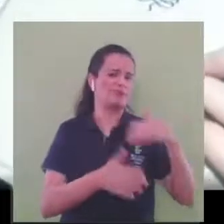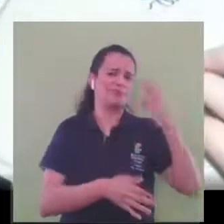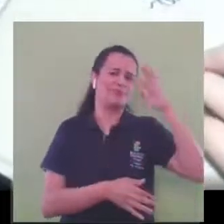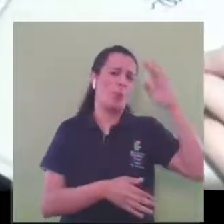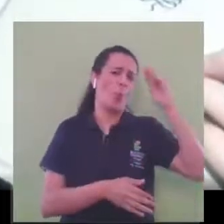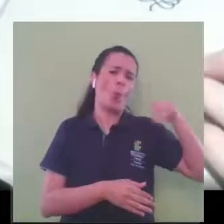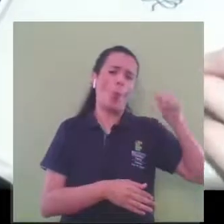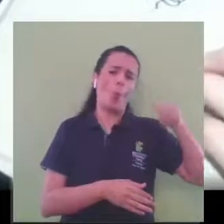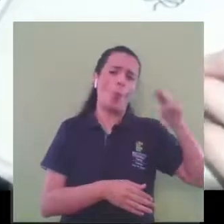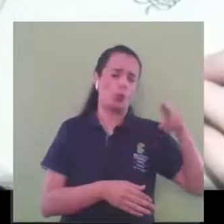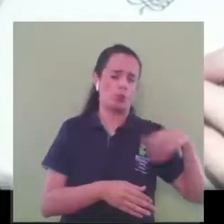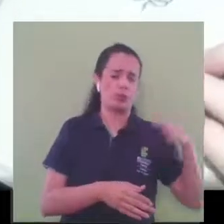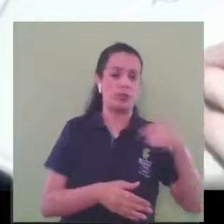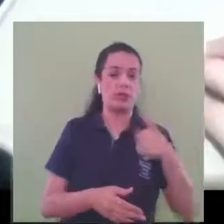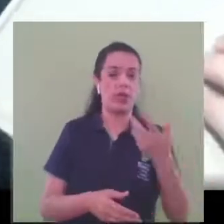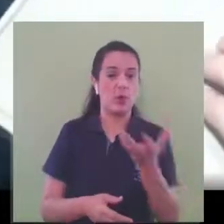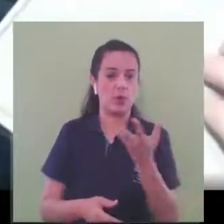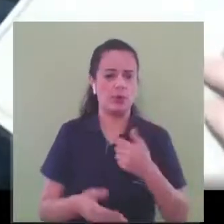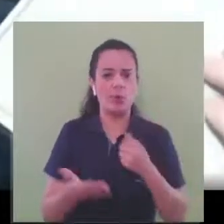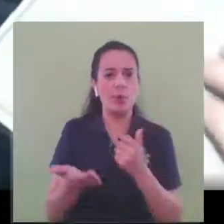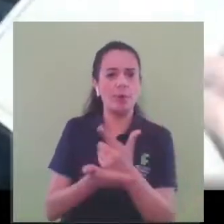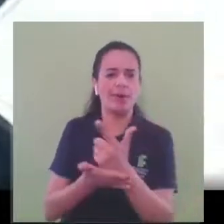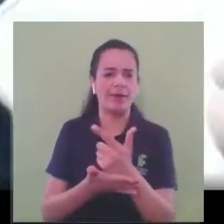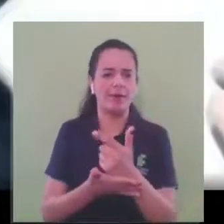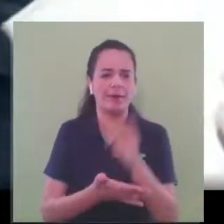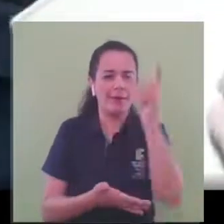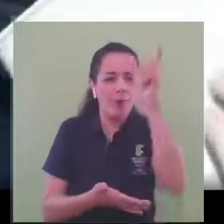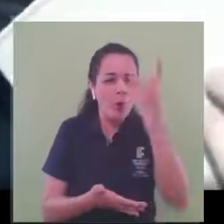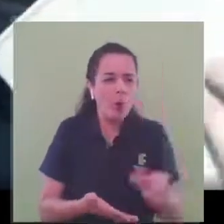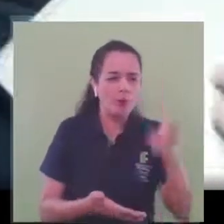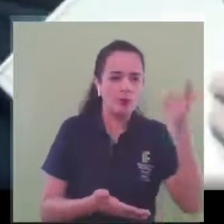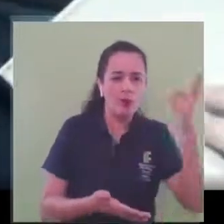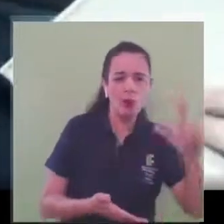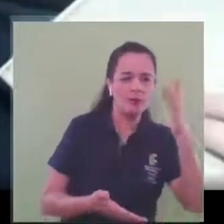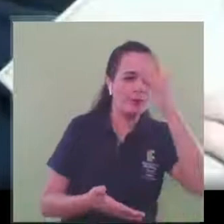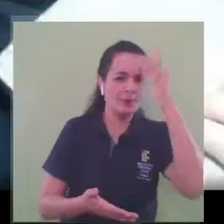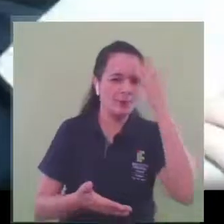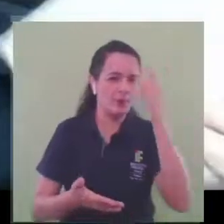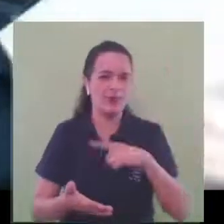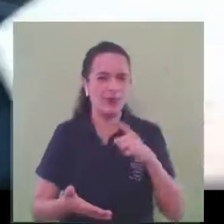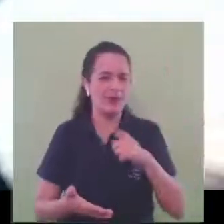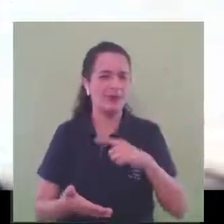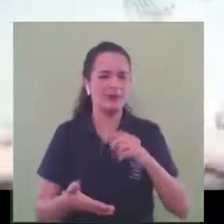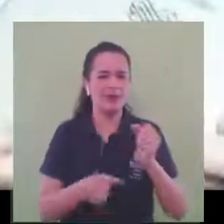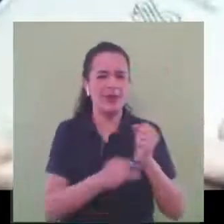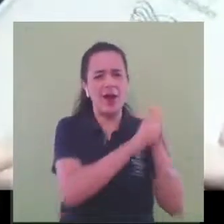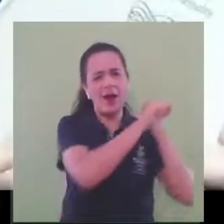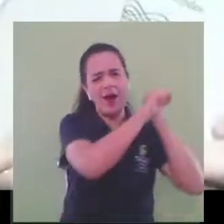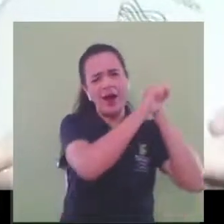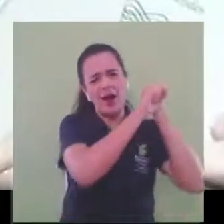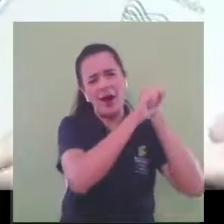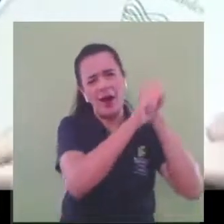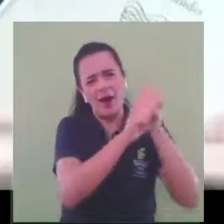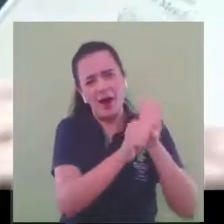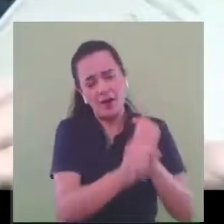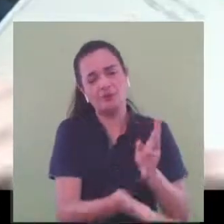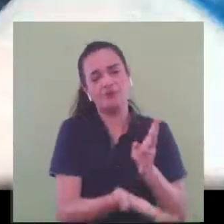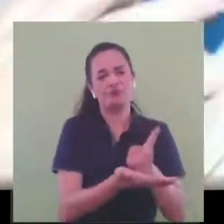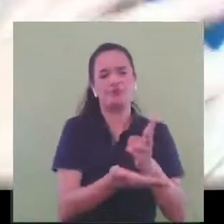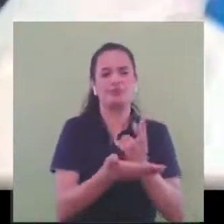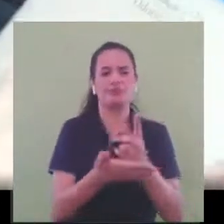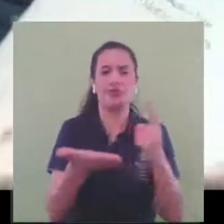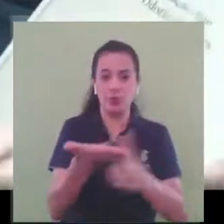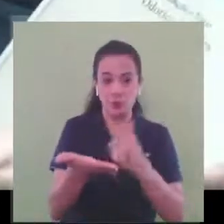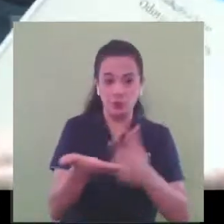Depois de passar já vários anos, ninguém imaginaria que outra pessoa, daqui tantos anos, vai ter esse livro em mãos. E o fato de